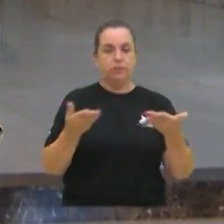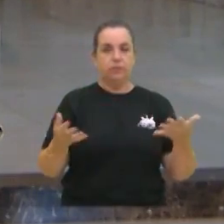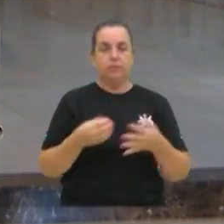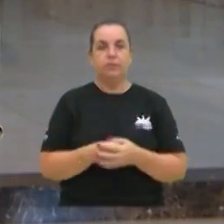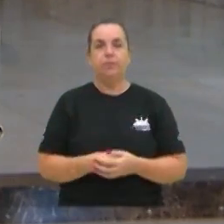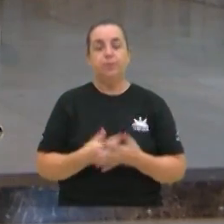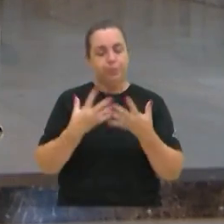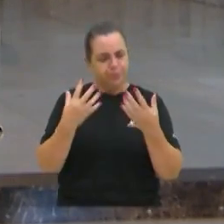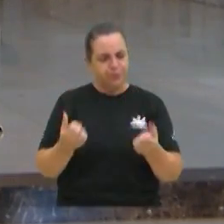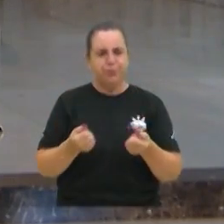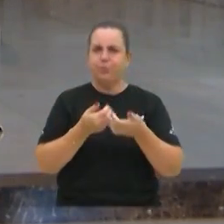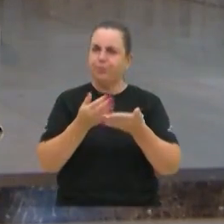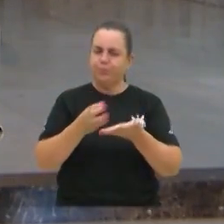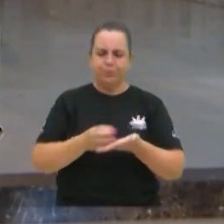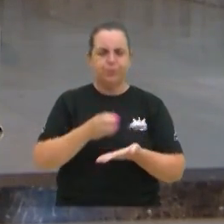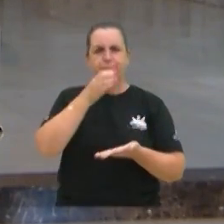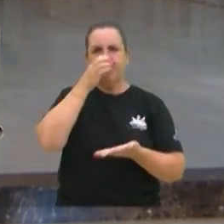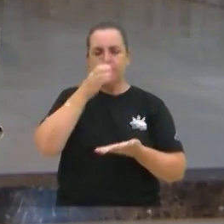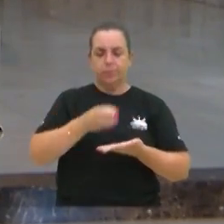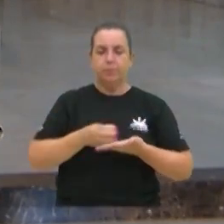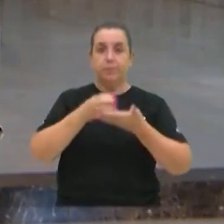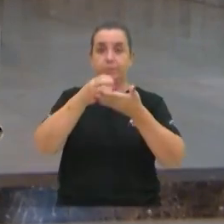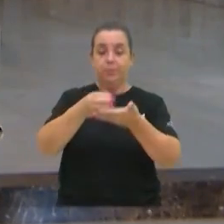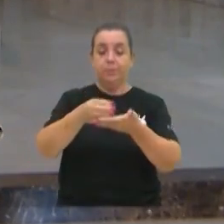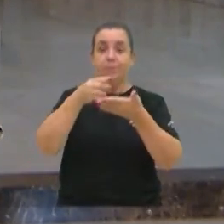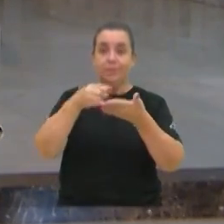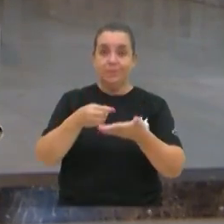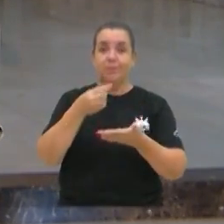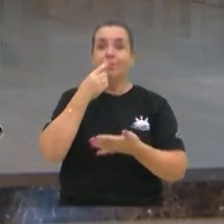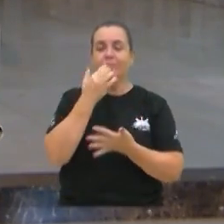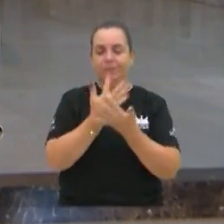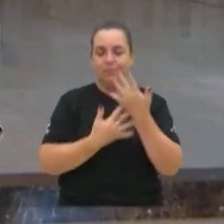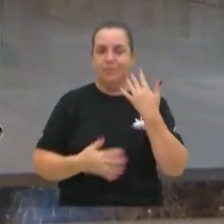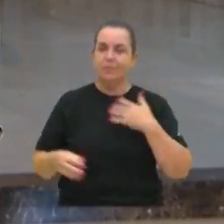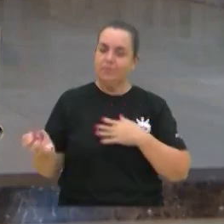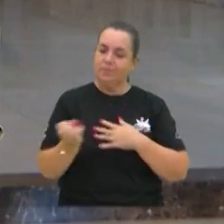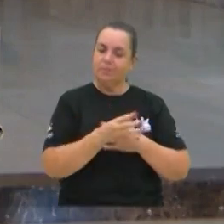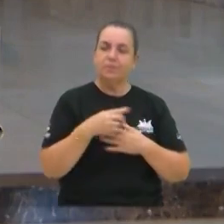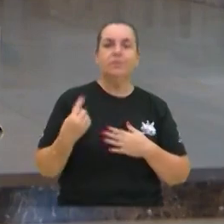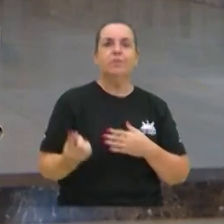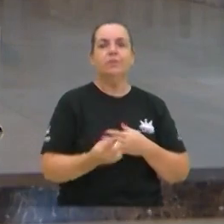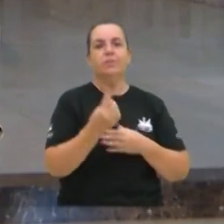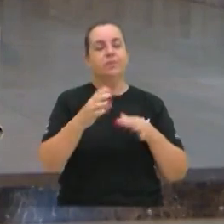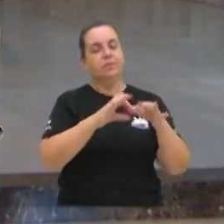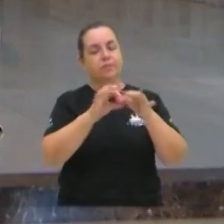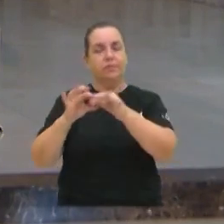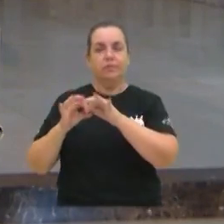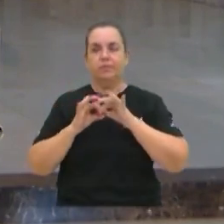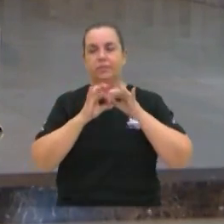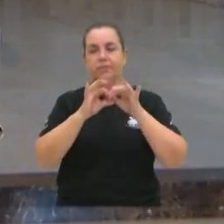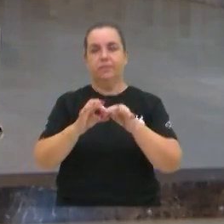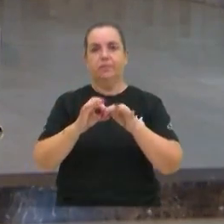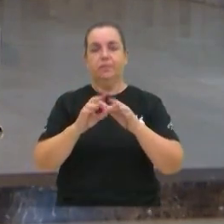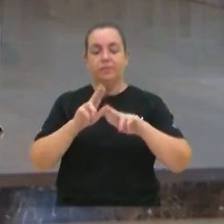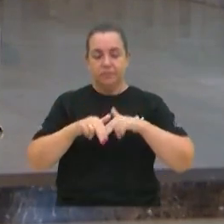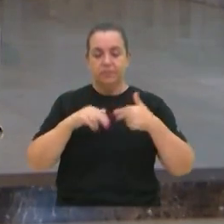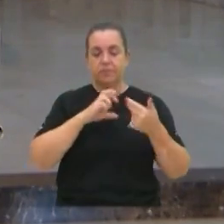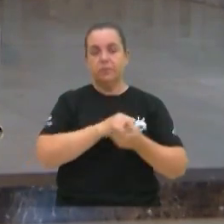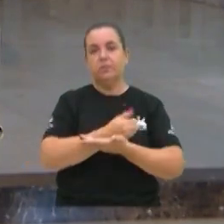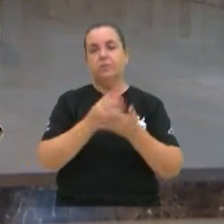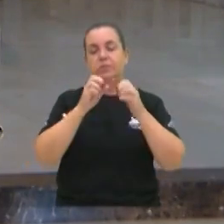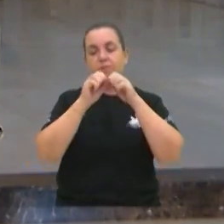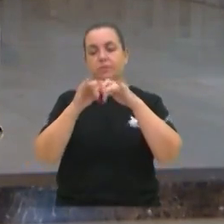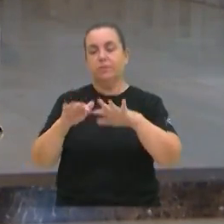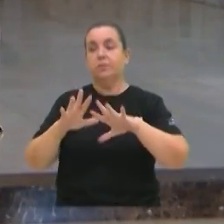discípulos, dizendo: Tomai todos e bebei. Este é o cálice do meu sangue, o sangue da nova e eterna aliança, que